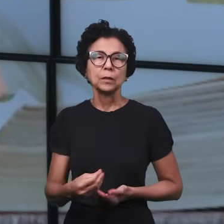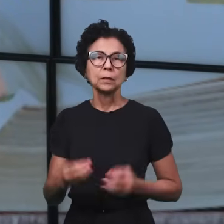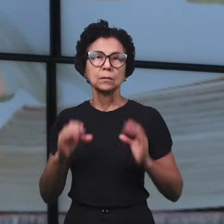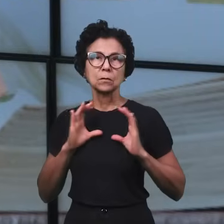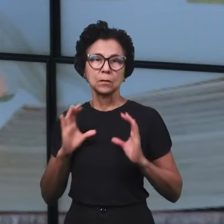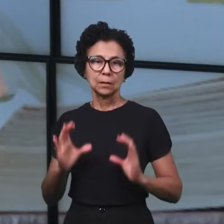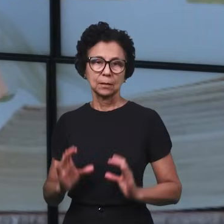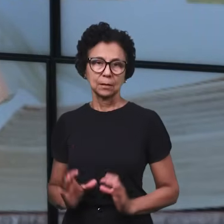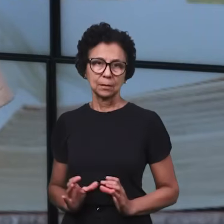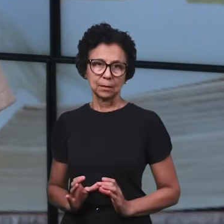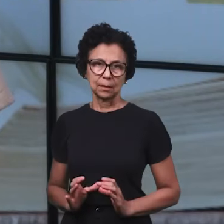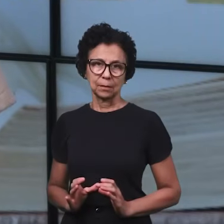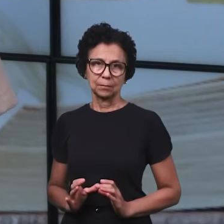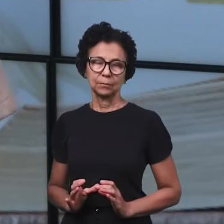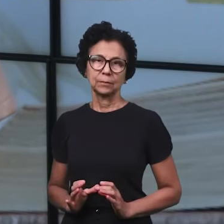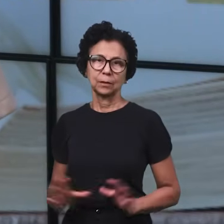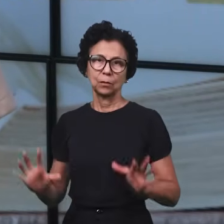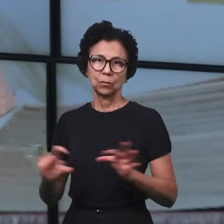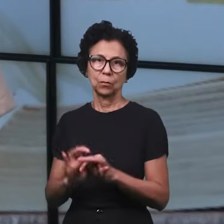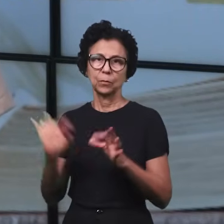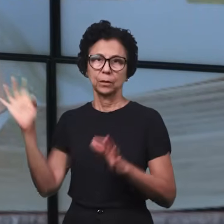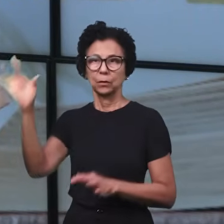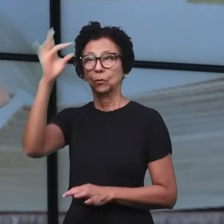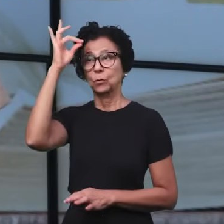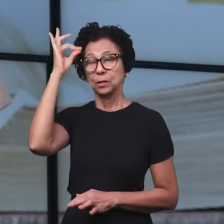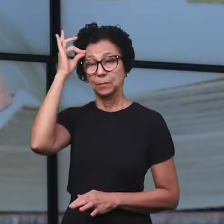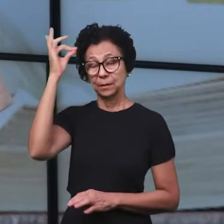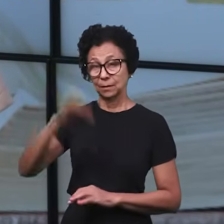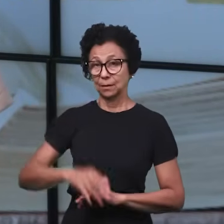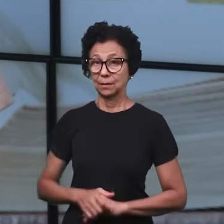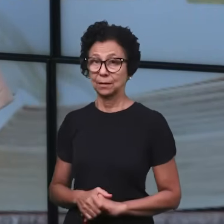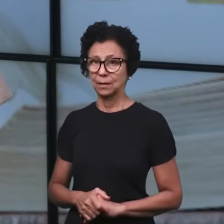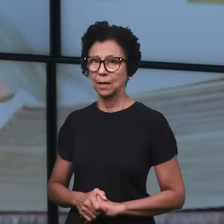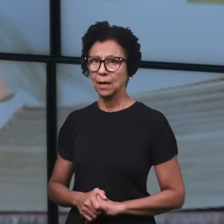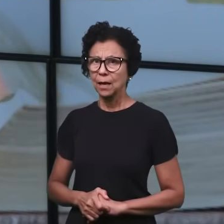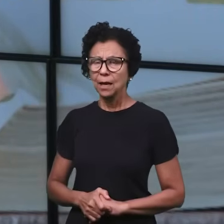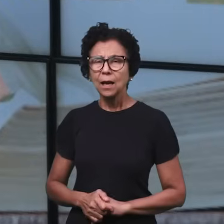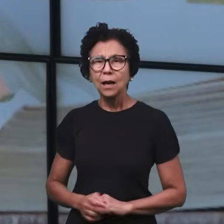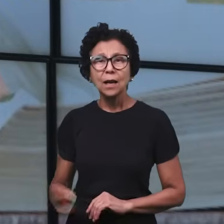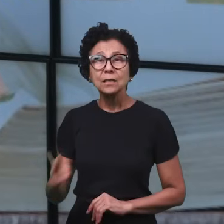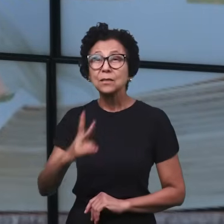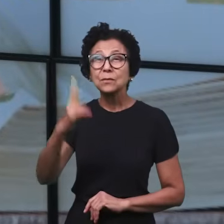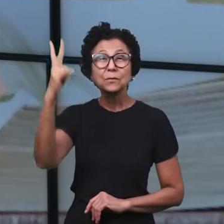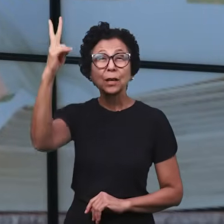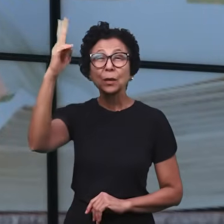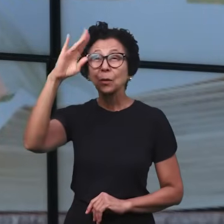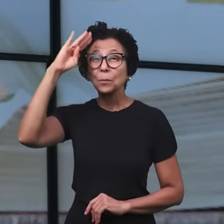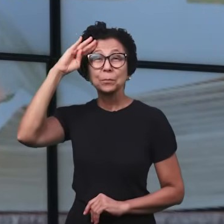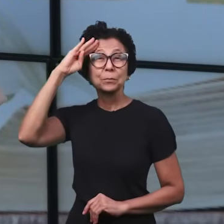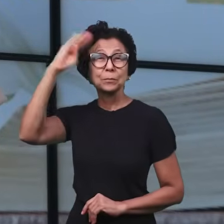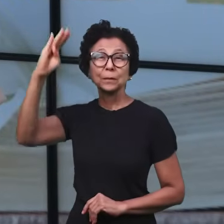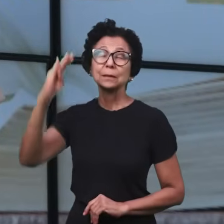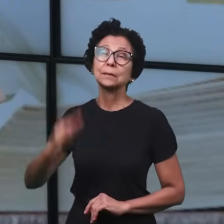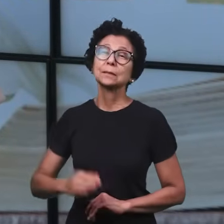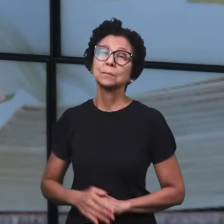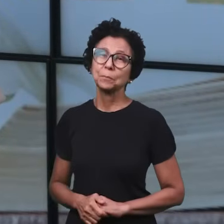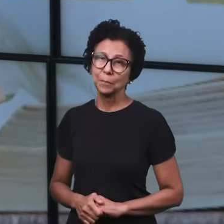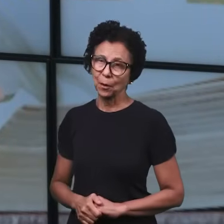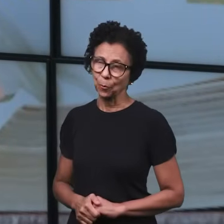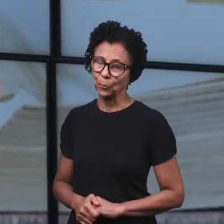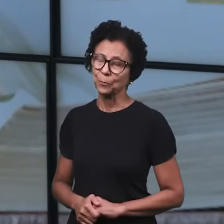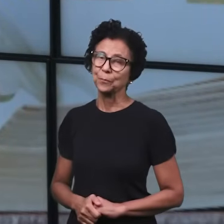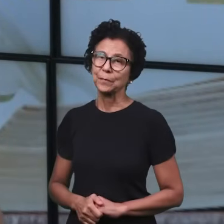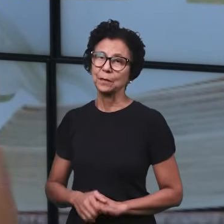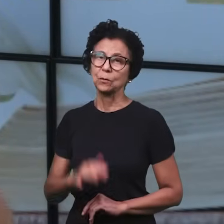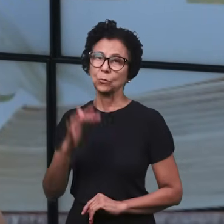cidadã cheia de fruto do Espírito. Não tem um valor maior que uma mãe pode entregar para a